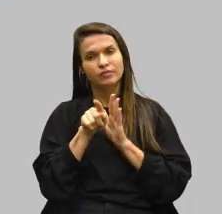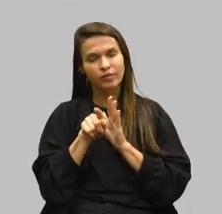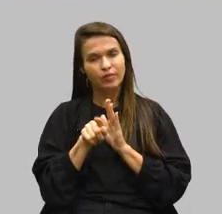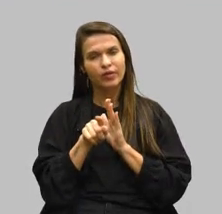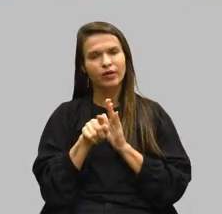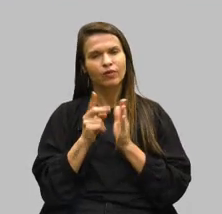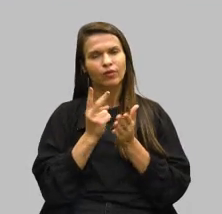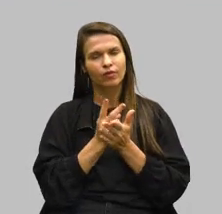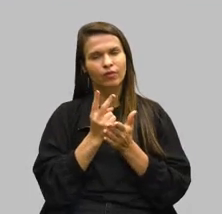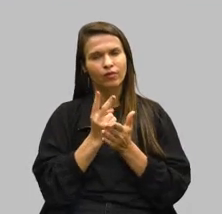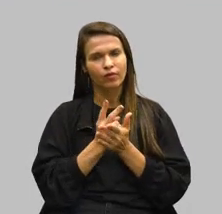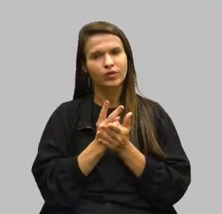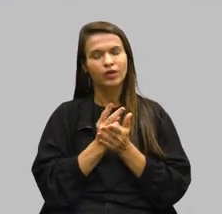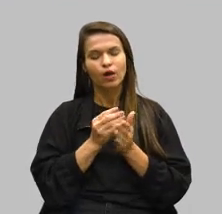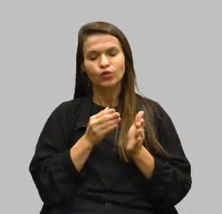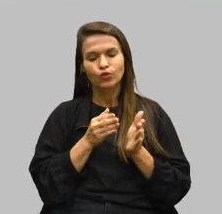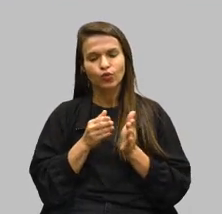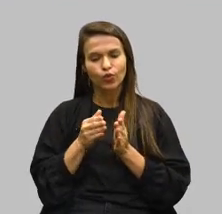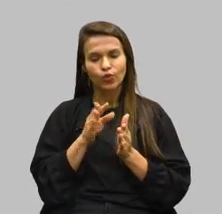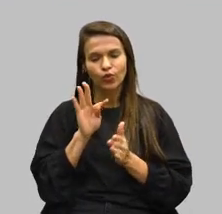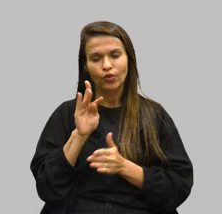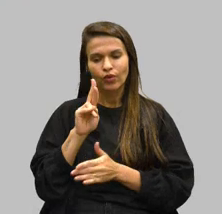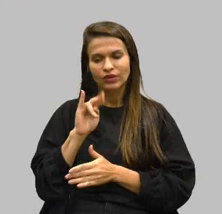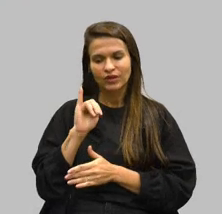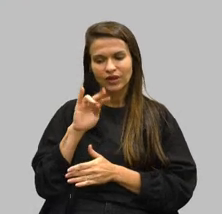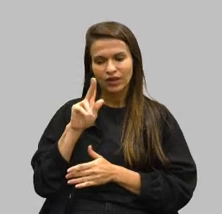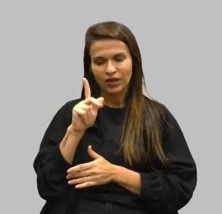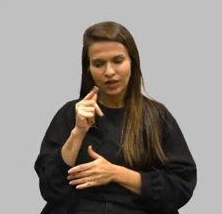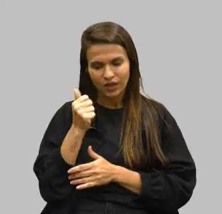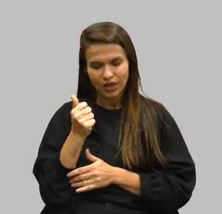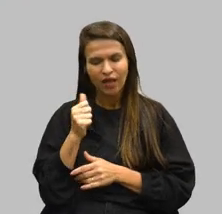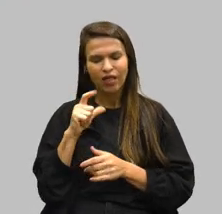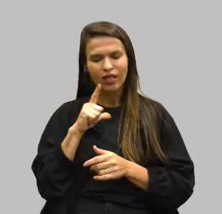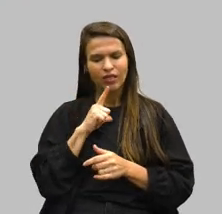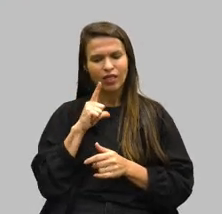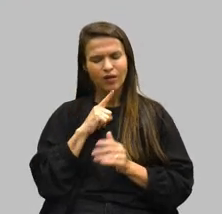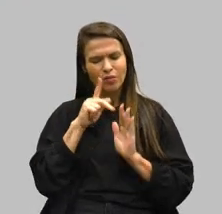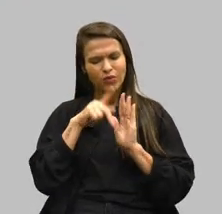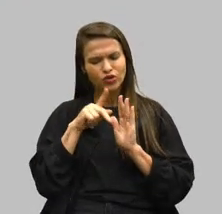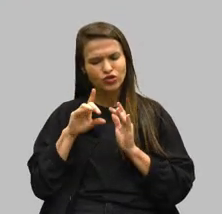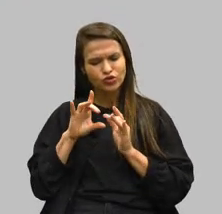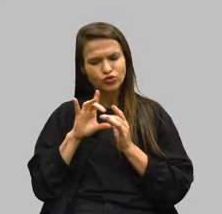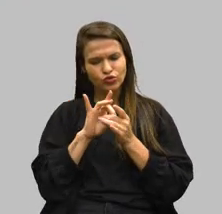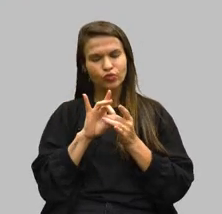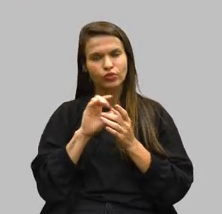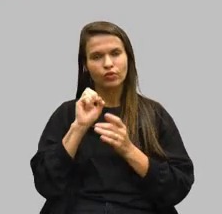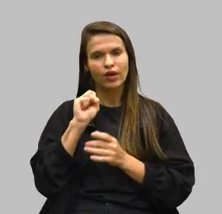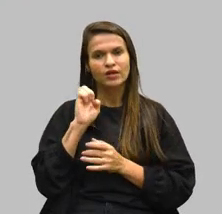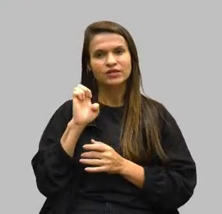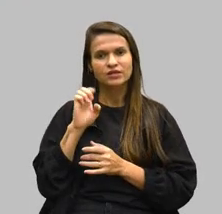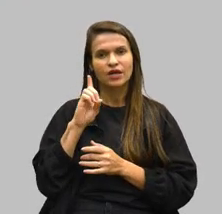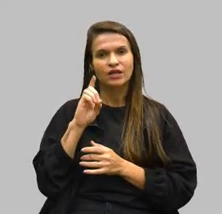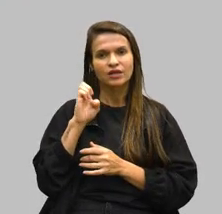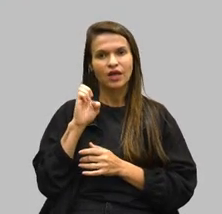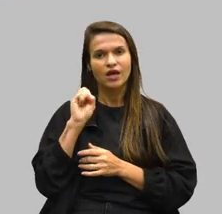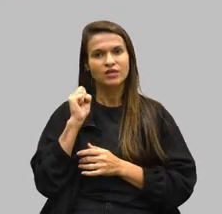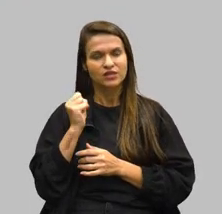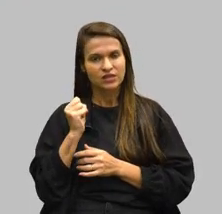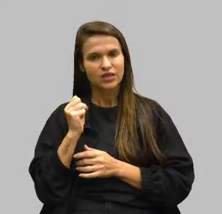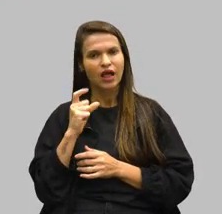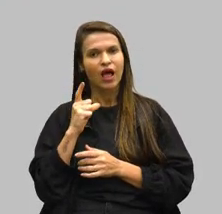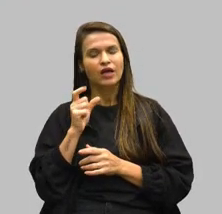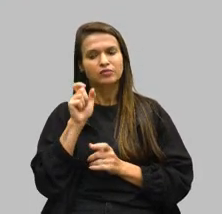há algo junto com a cedes para que quem tenha